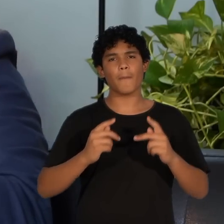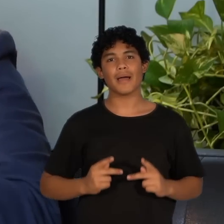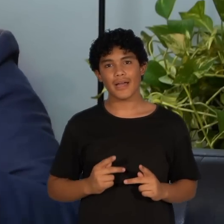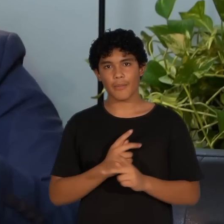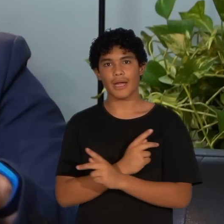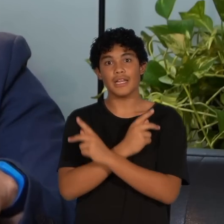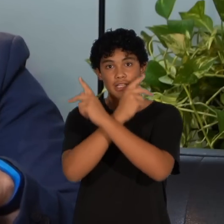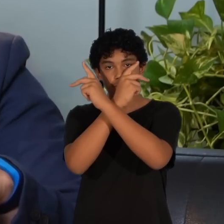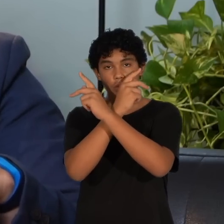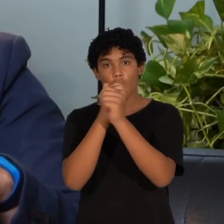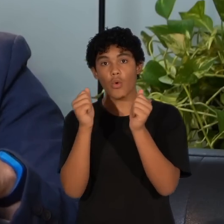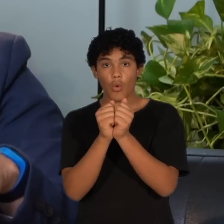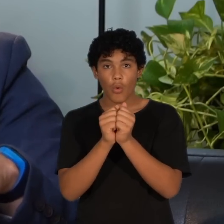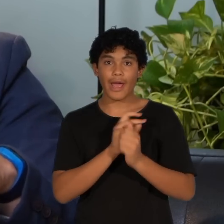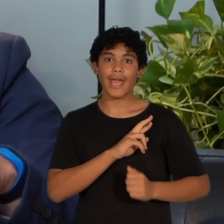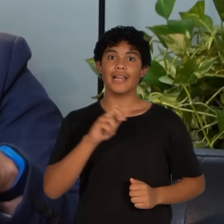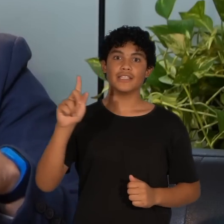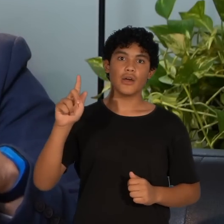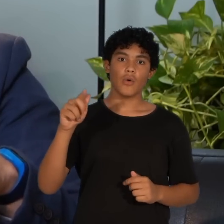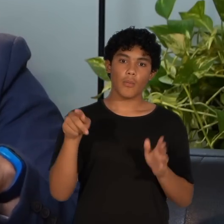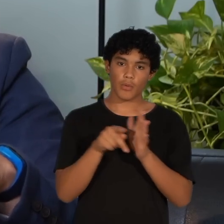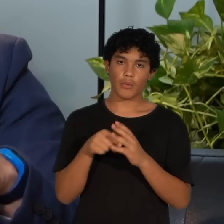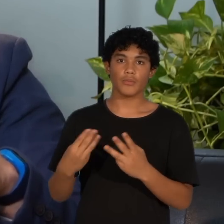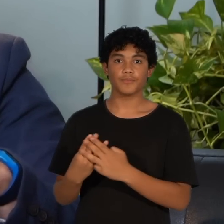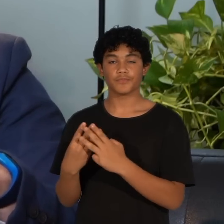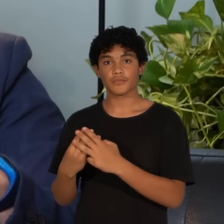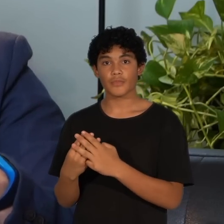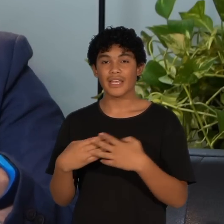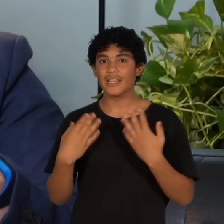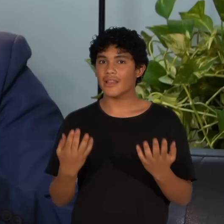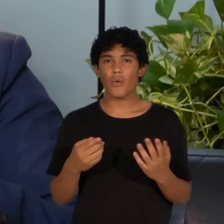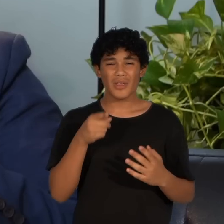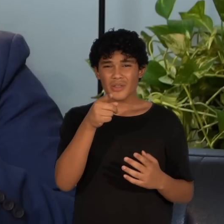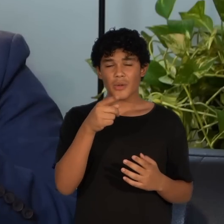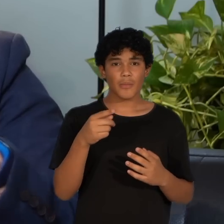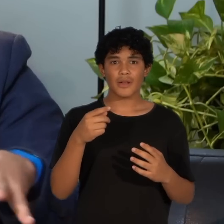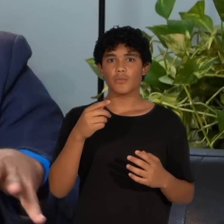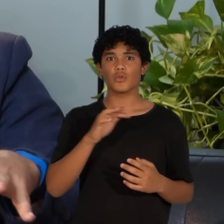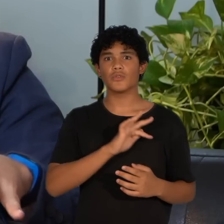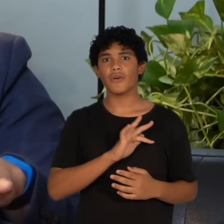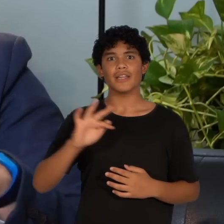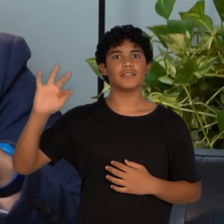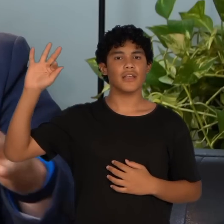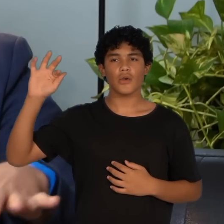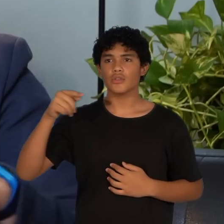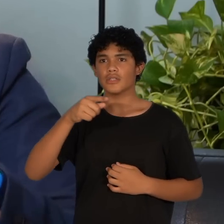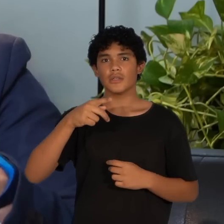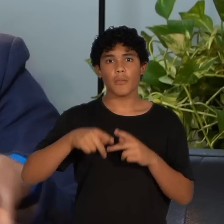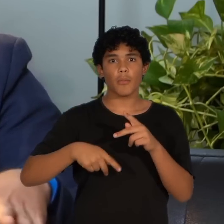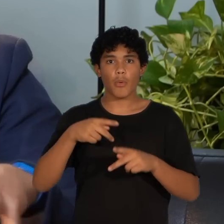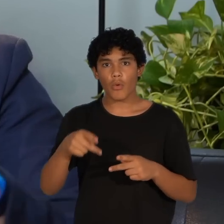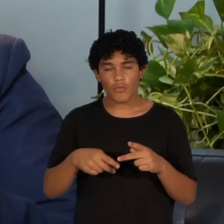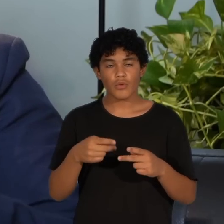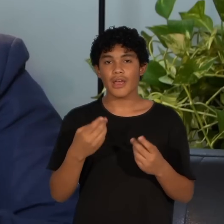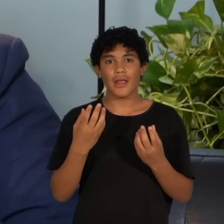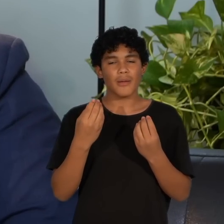o paganismo com a religião hebreia, né? E isso aí era uma abominação para os fariseus, saduceus, né?